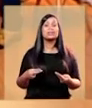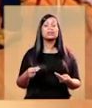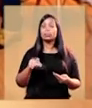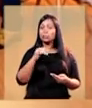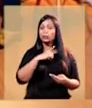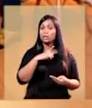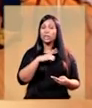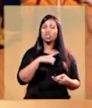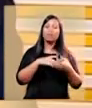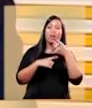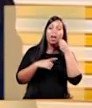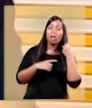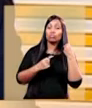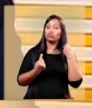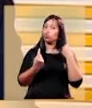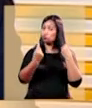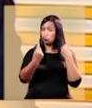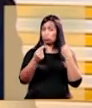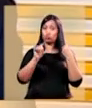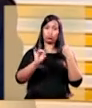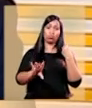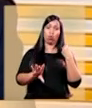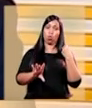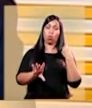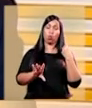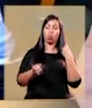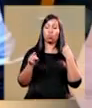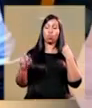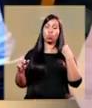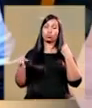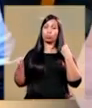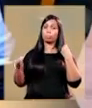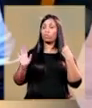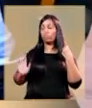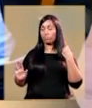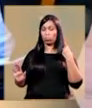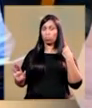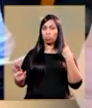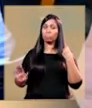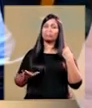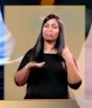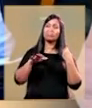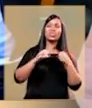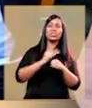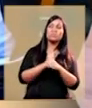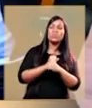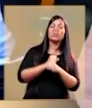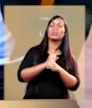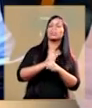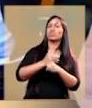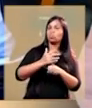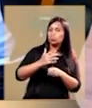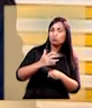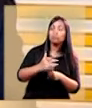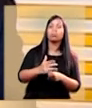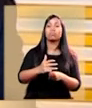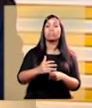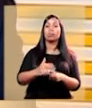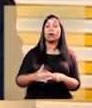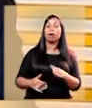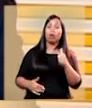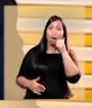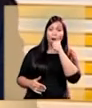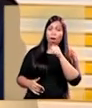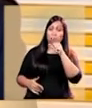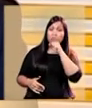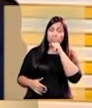houve a adoção de um irmão. Passado alguns anos,